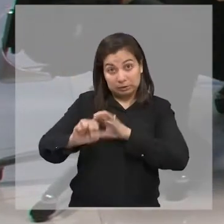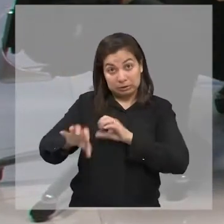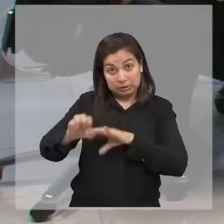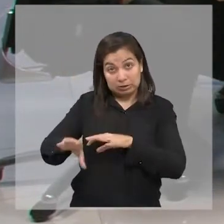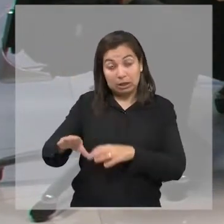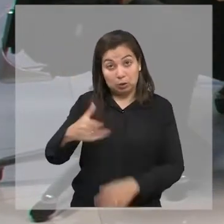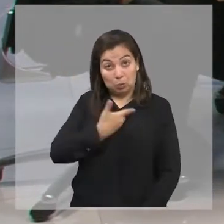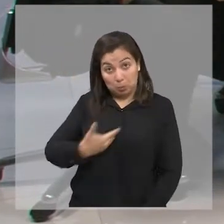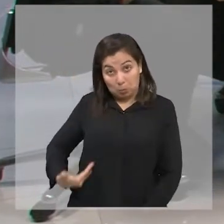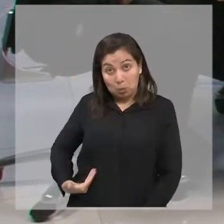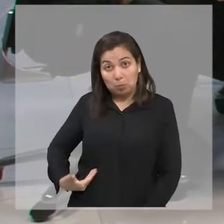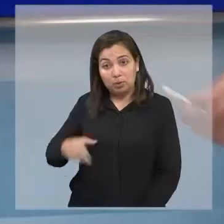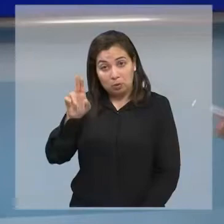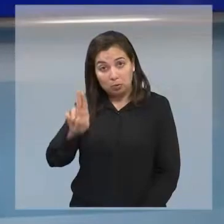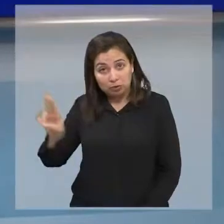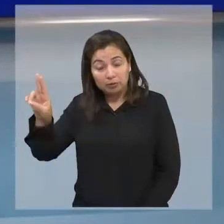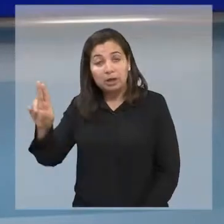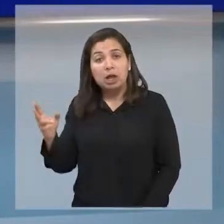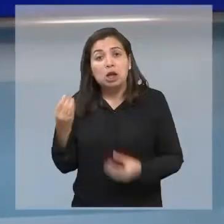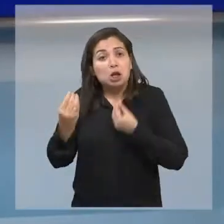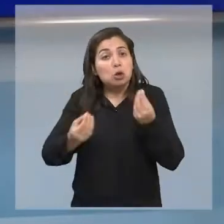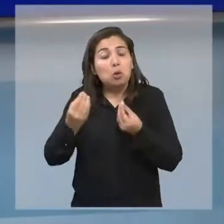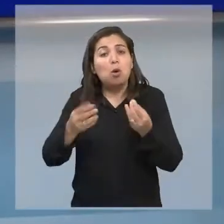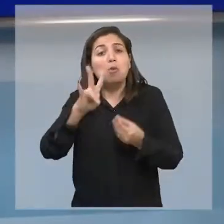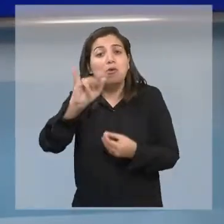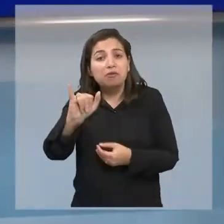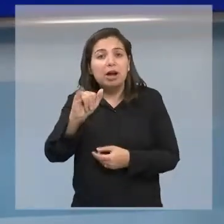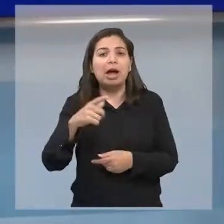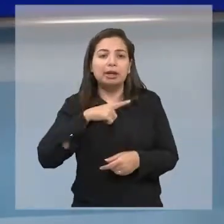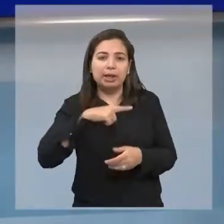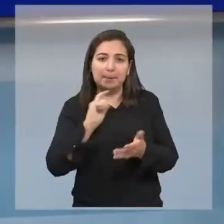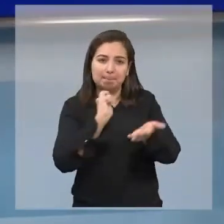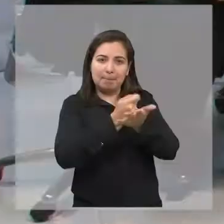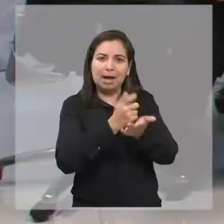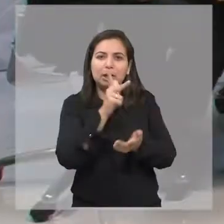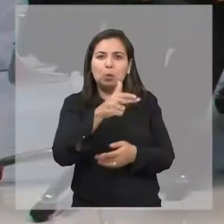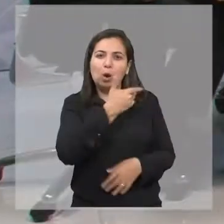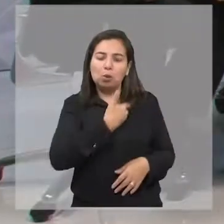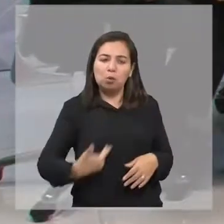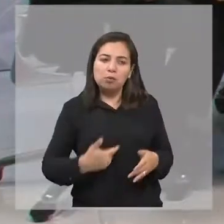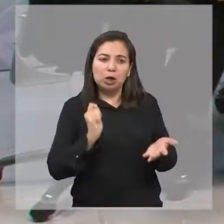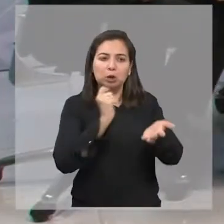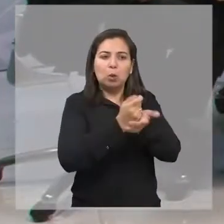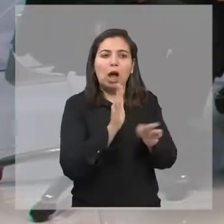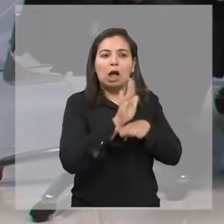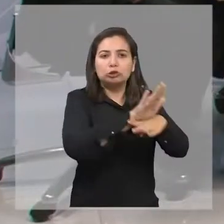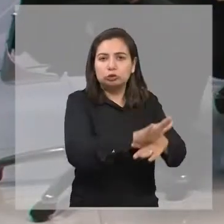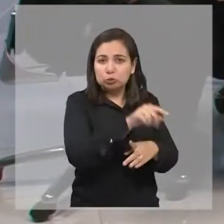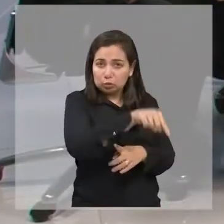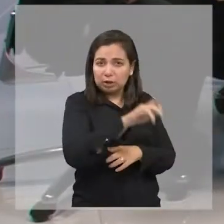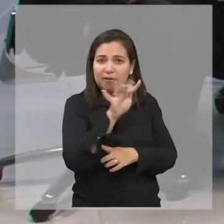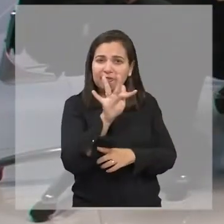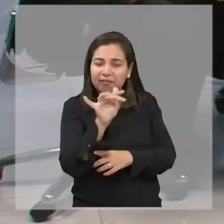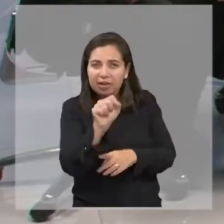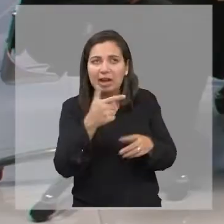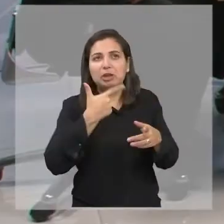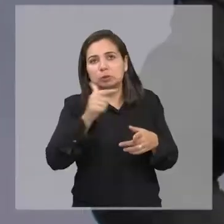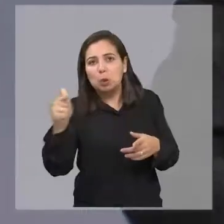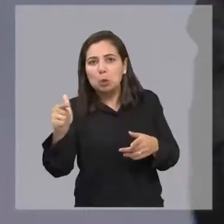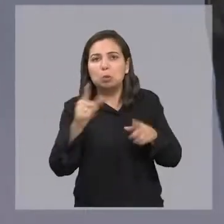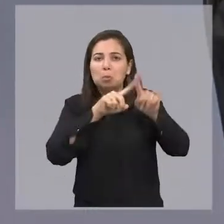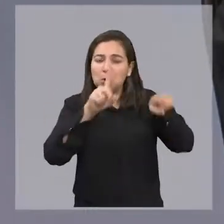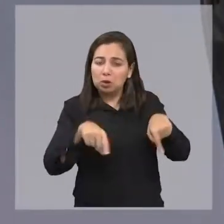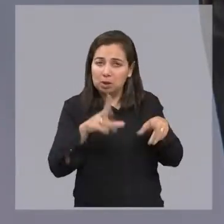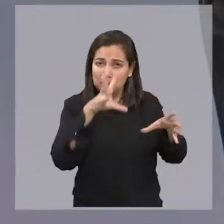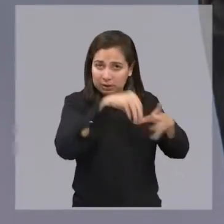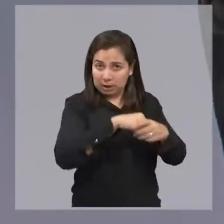nas universidades e financiar, portanto... financiar o aluno, porque a ideia é o seguinte, o aluno, se